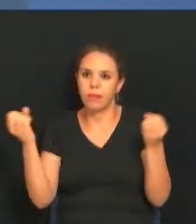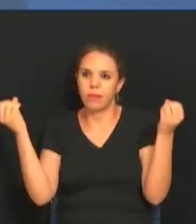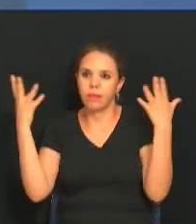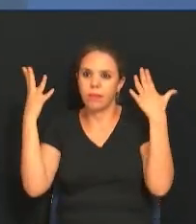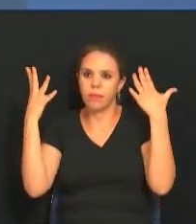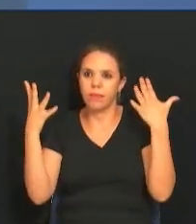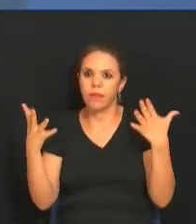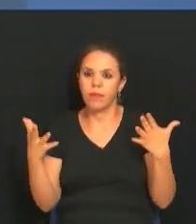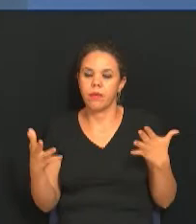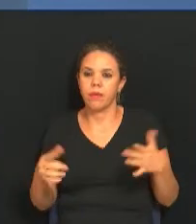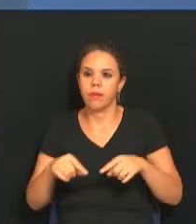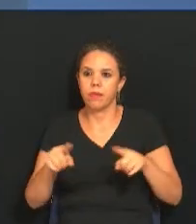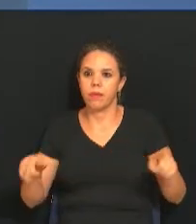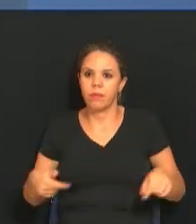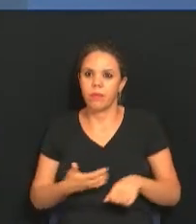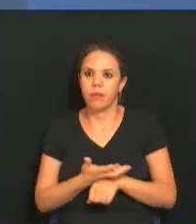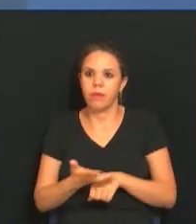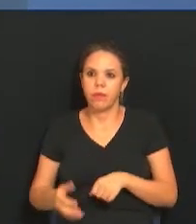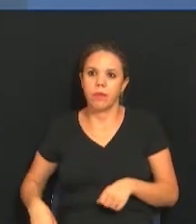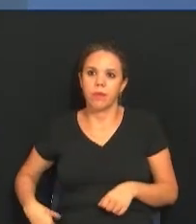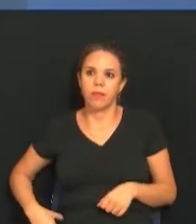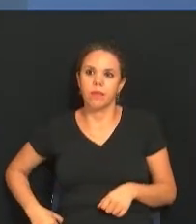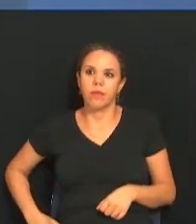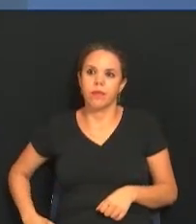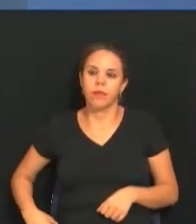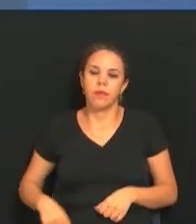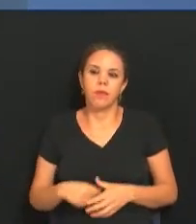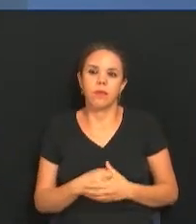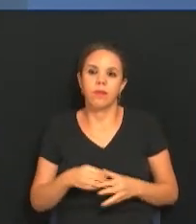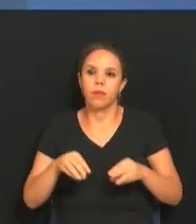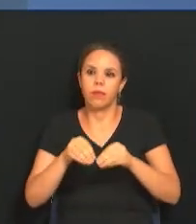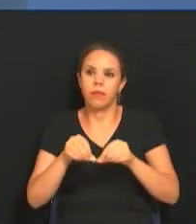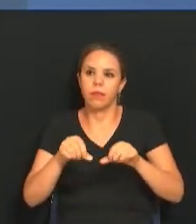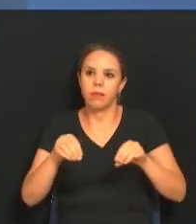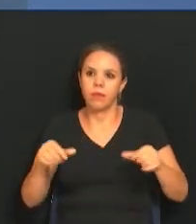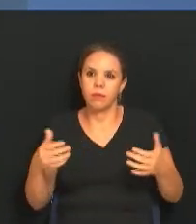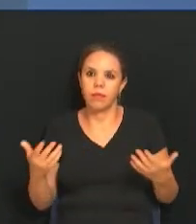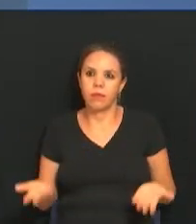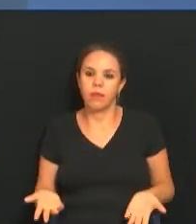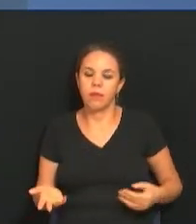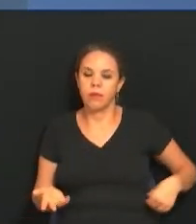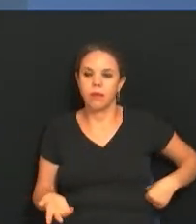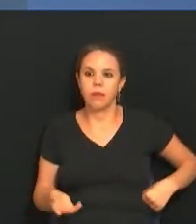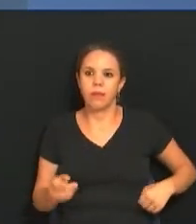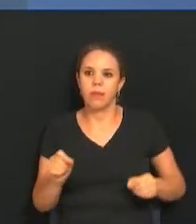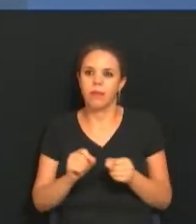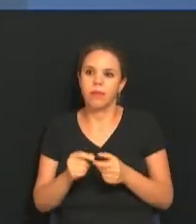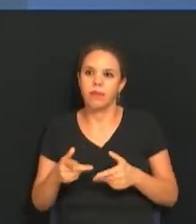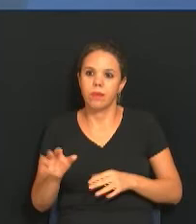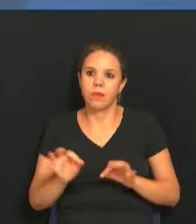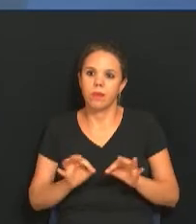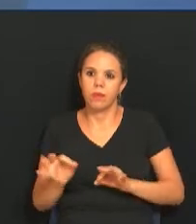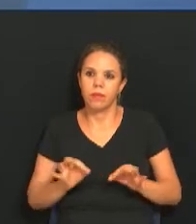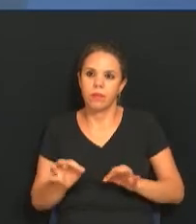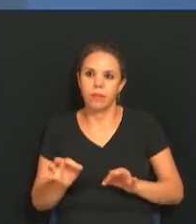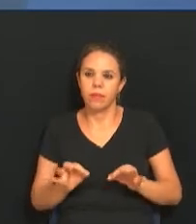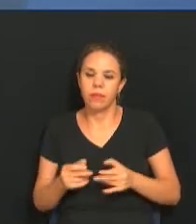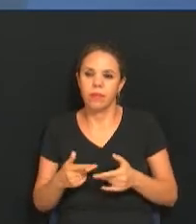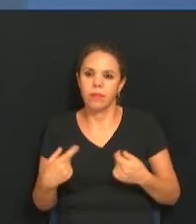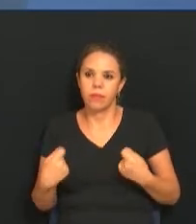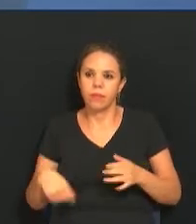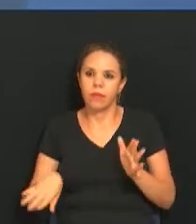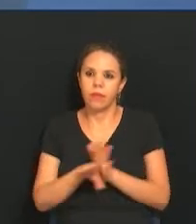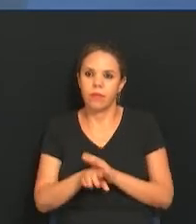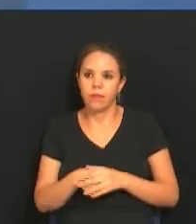colocação de quadra de grama sintética, quadra de areia, enfim, fazendo as coisas de acordo com as demandas que chegam até